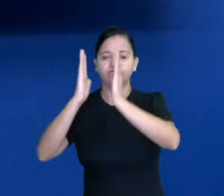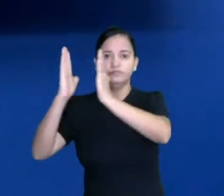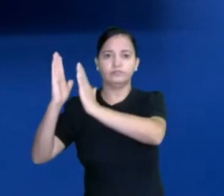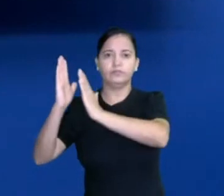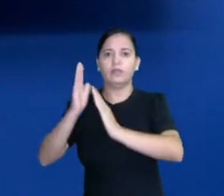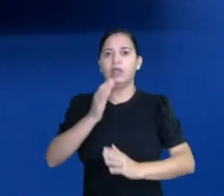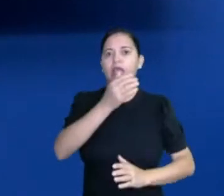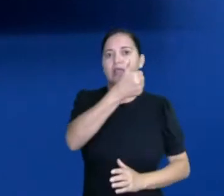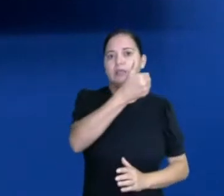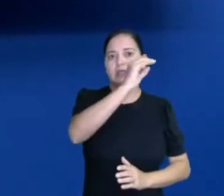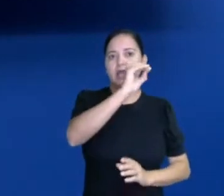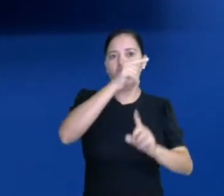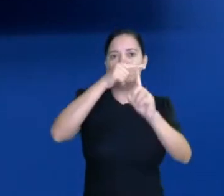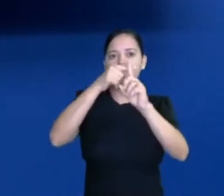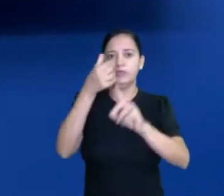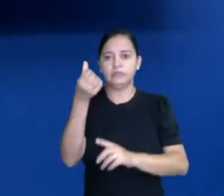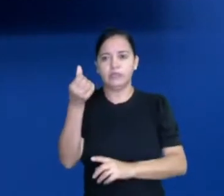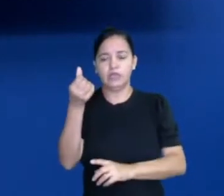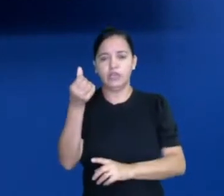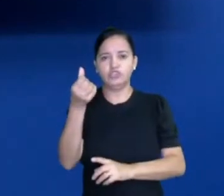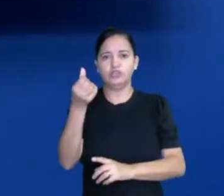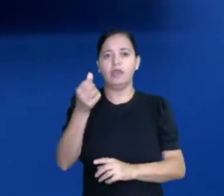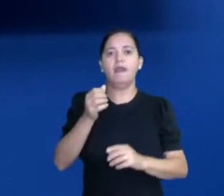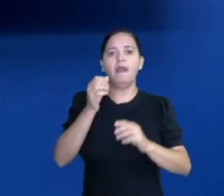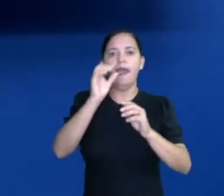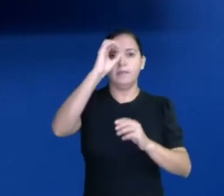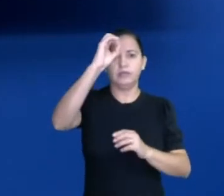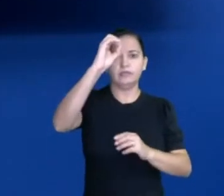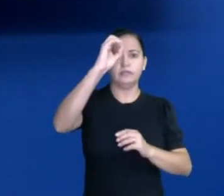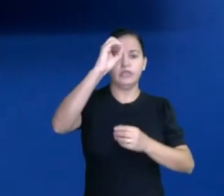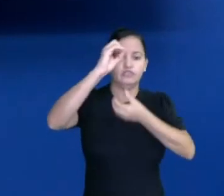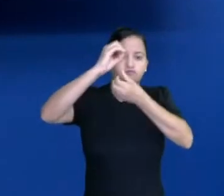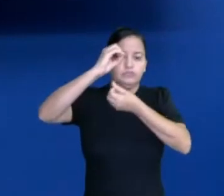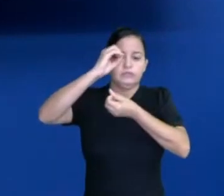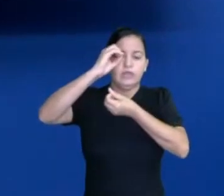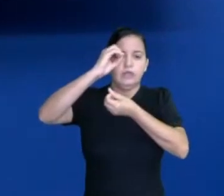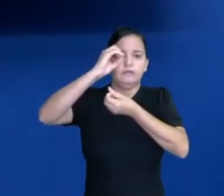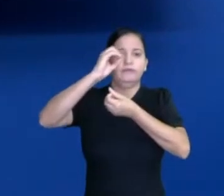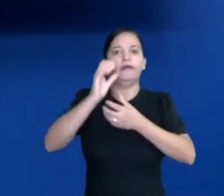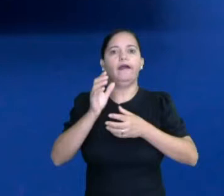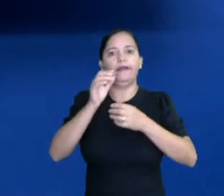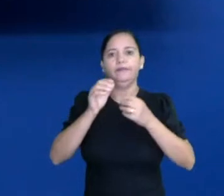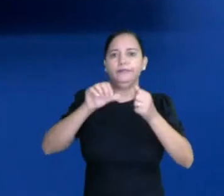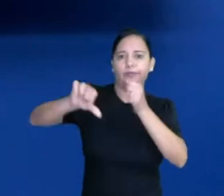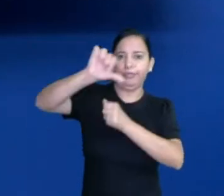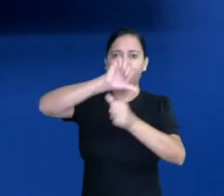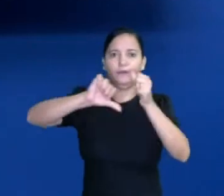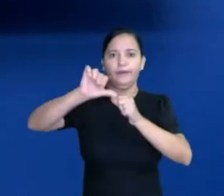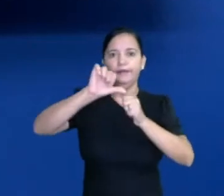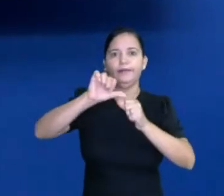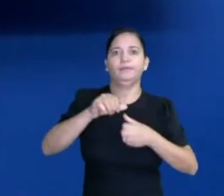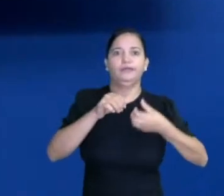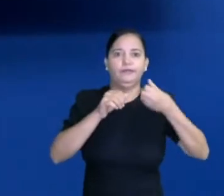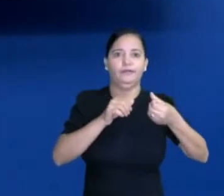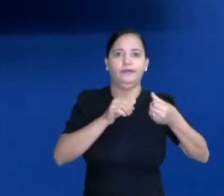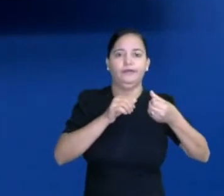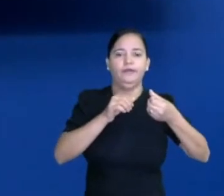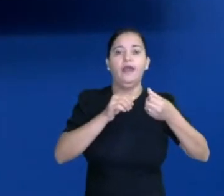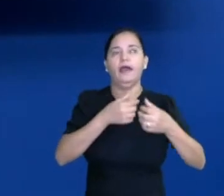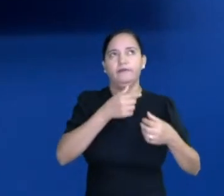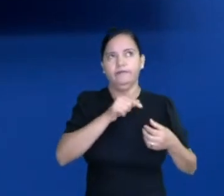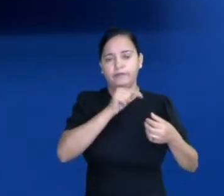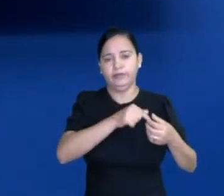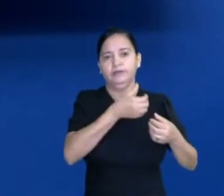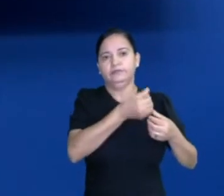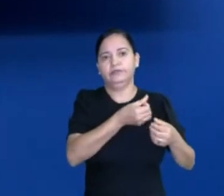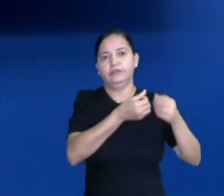mais 6. Em vez de colocar embaixo do 0, coloca lá embaixo do número 1. Cuidado! Porque eu